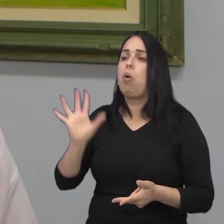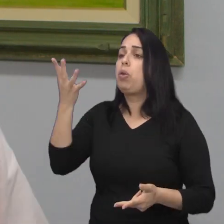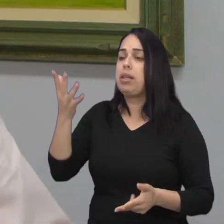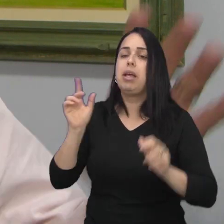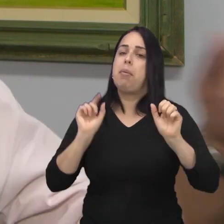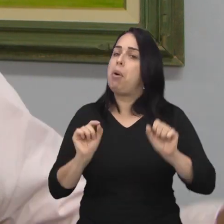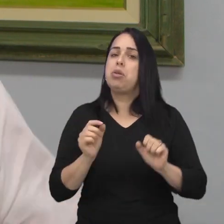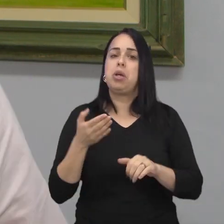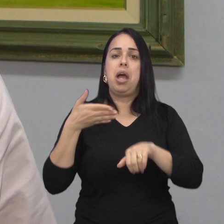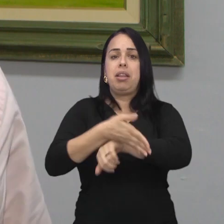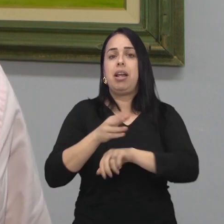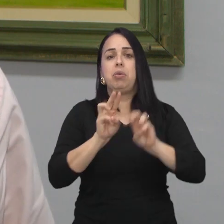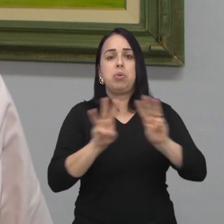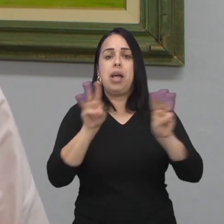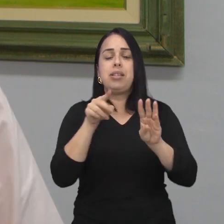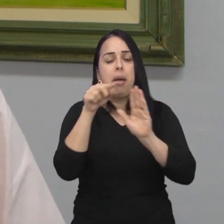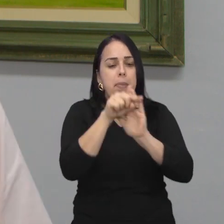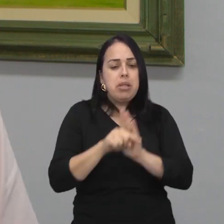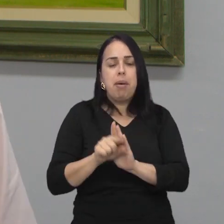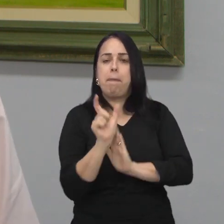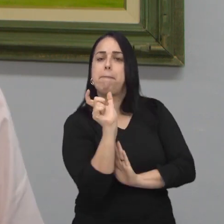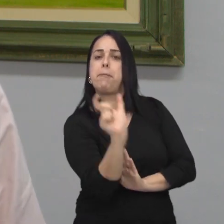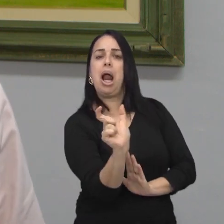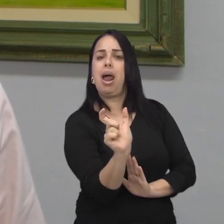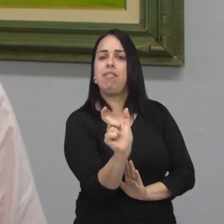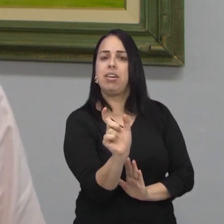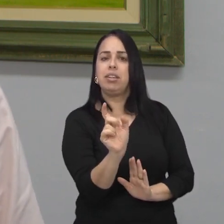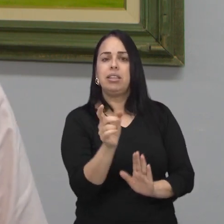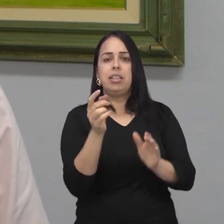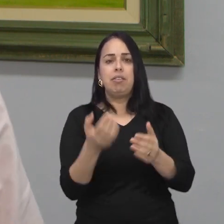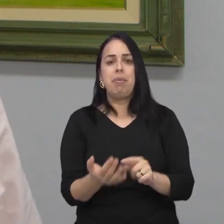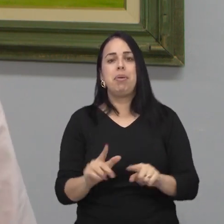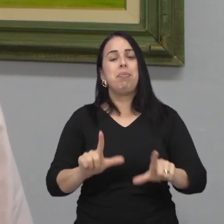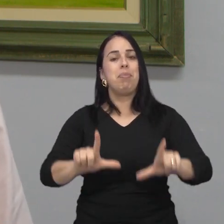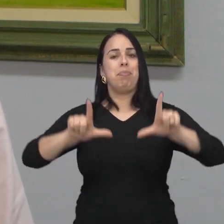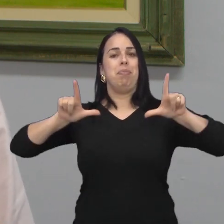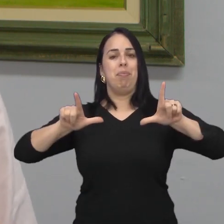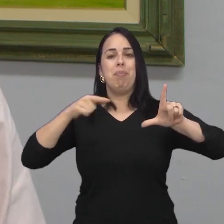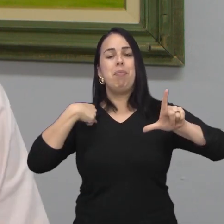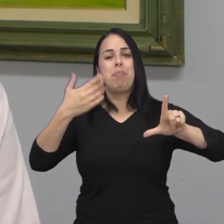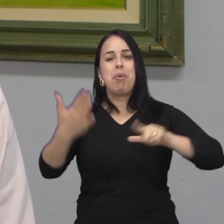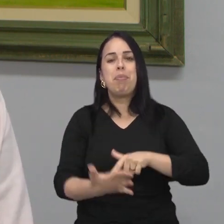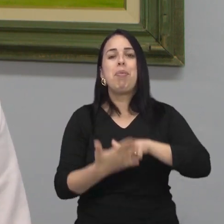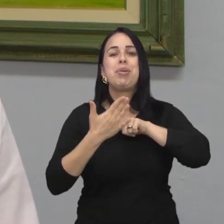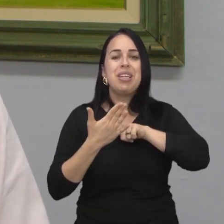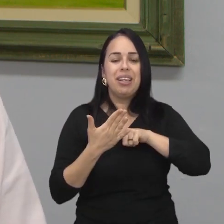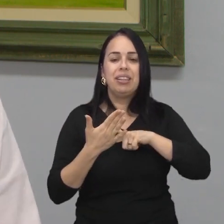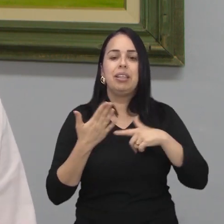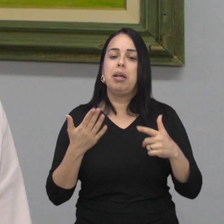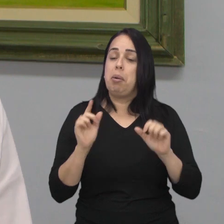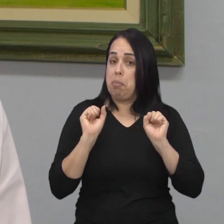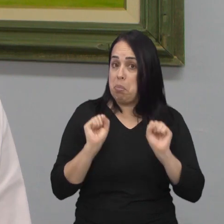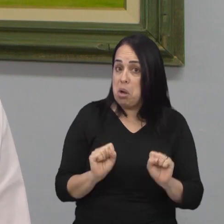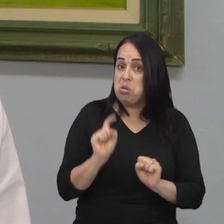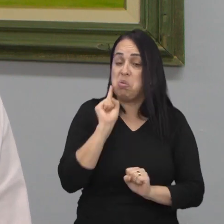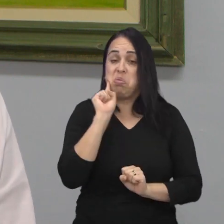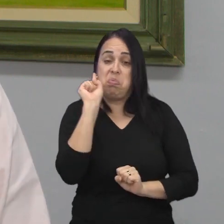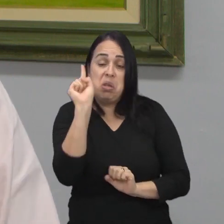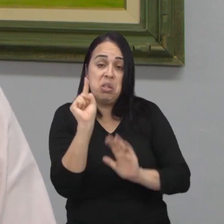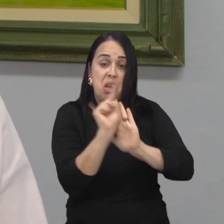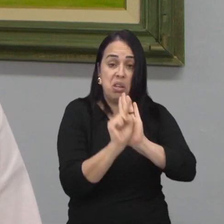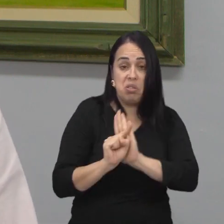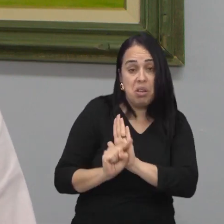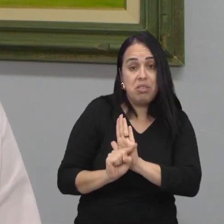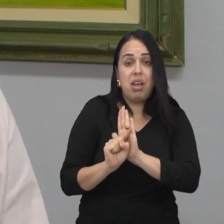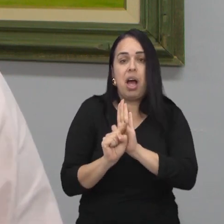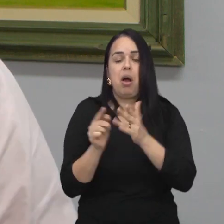tal, como que está acontecendo aqui. Eu posso digitar a palavra-chave e ele vai achar e já me colocar exatamente qual que é a publicação. E não só isso, ele vai também, eu posso pesquisar